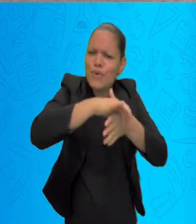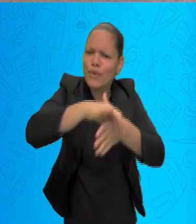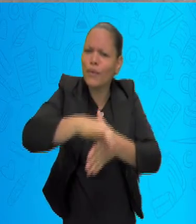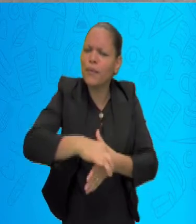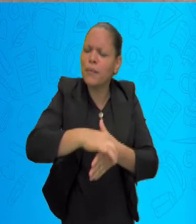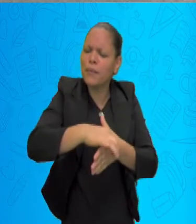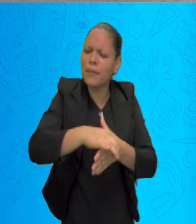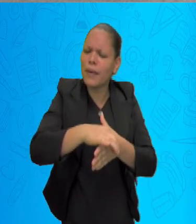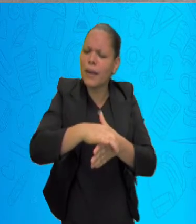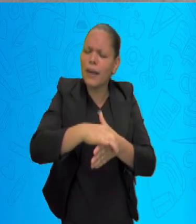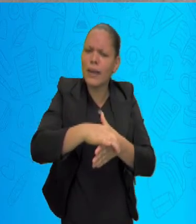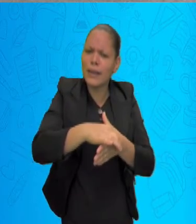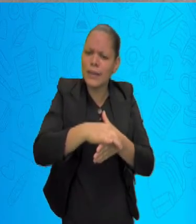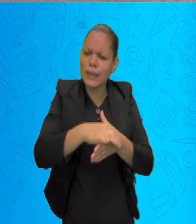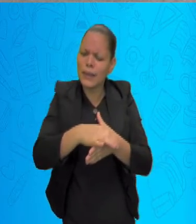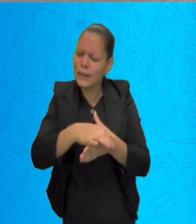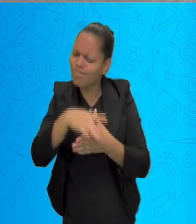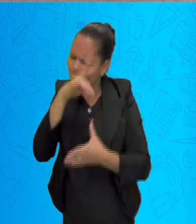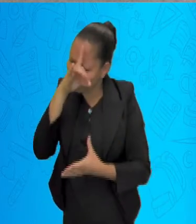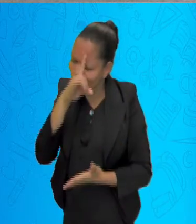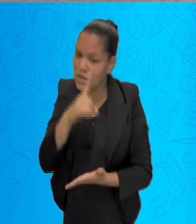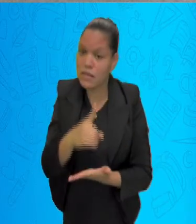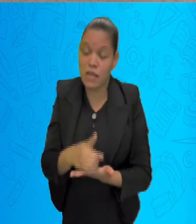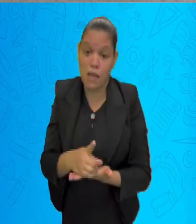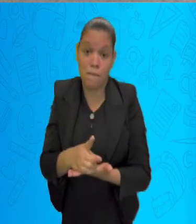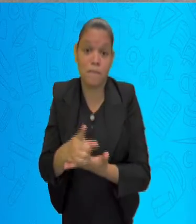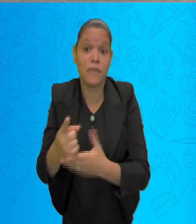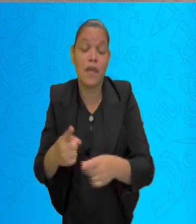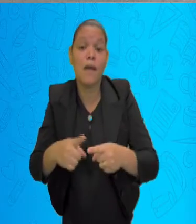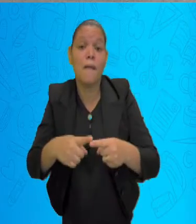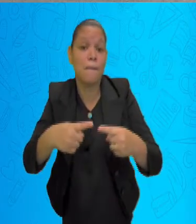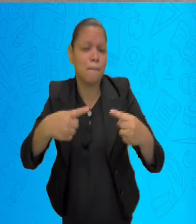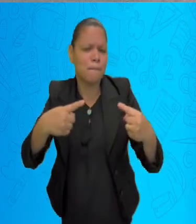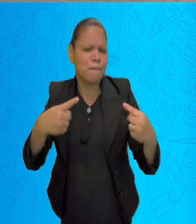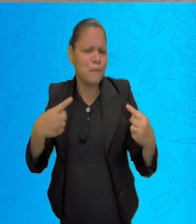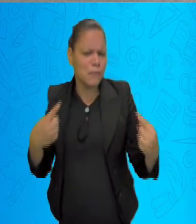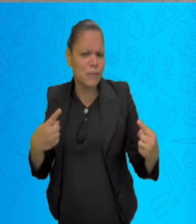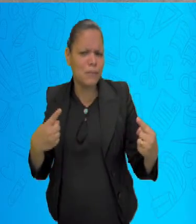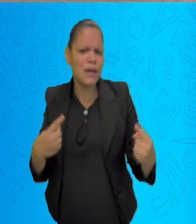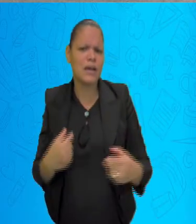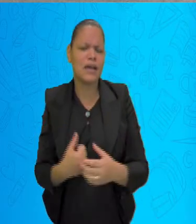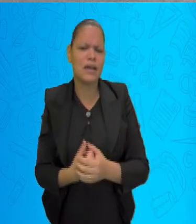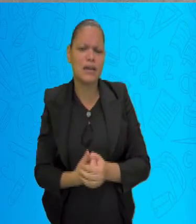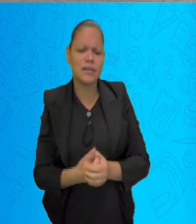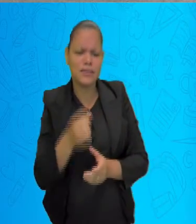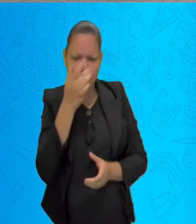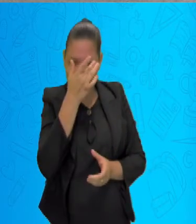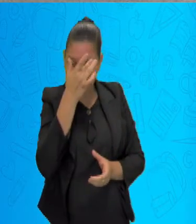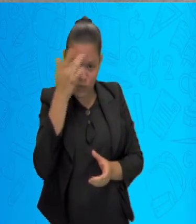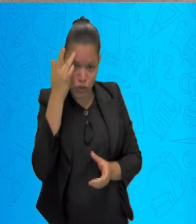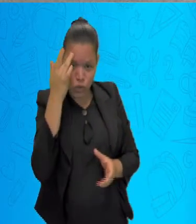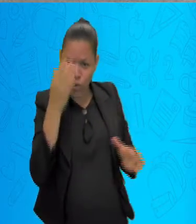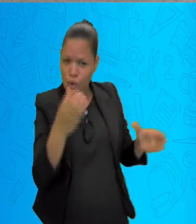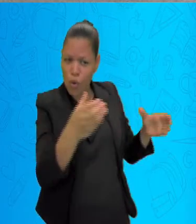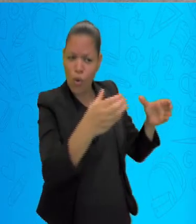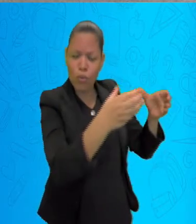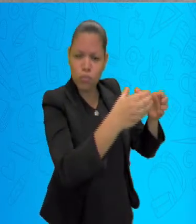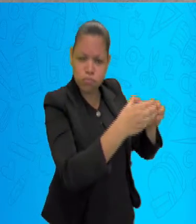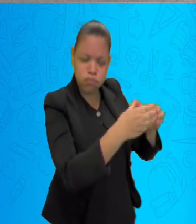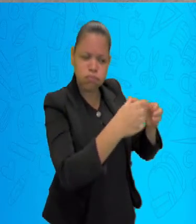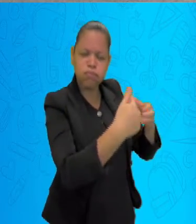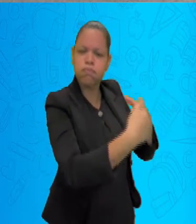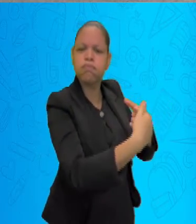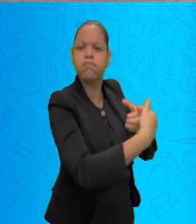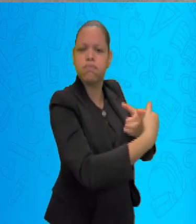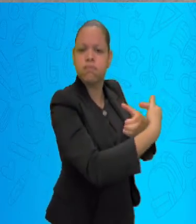país, tendo vista o interesse central que os latifundiários brasileiros tinham na manutenção